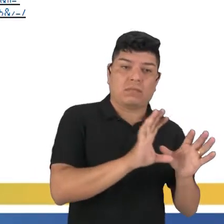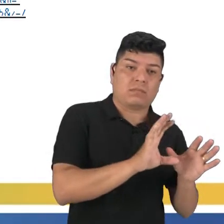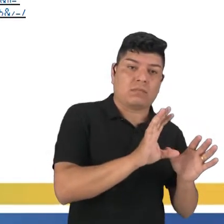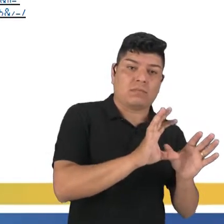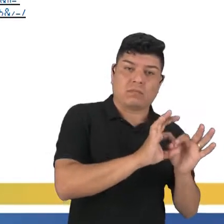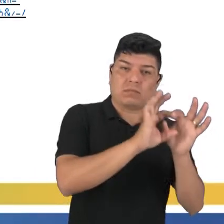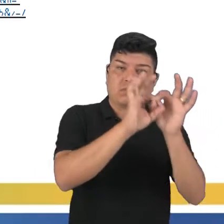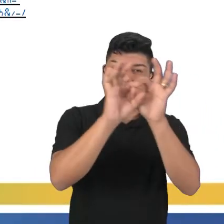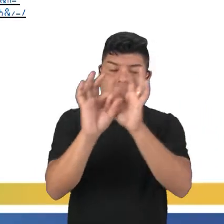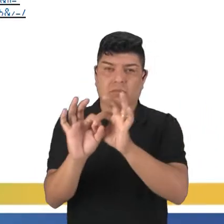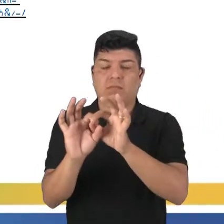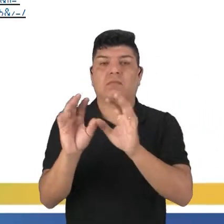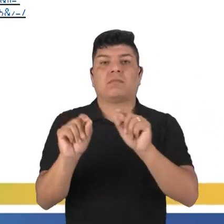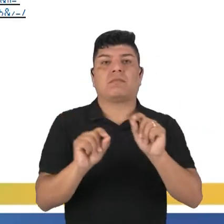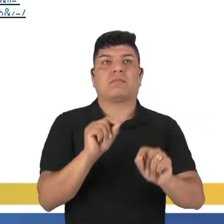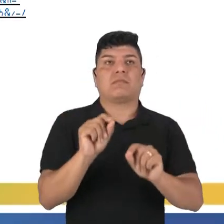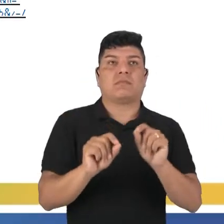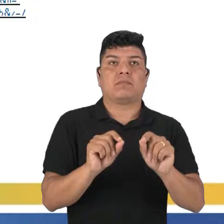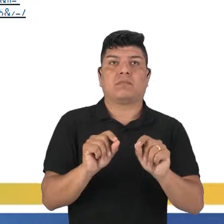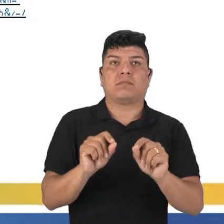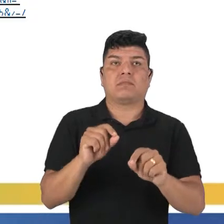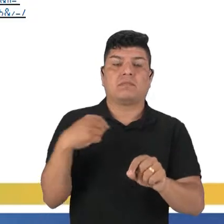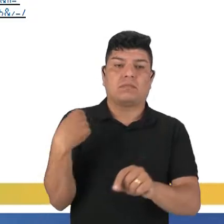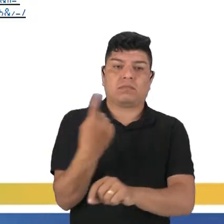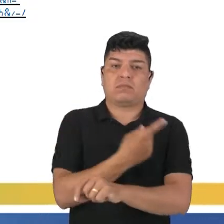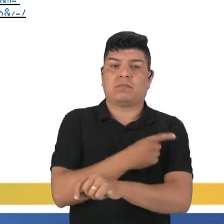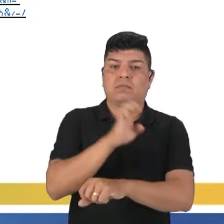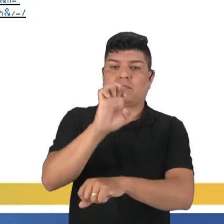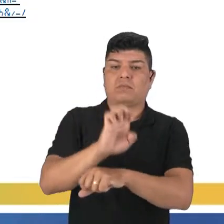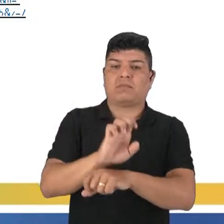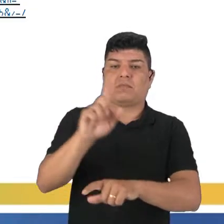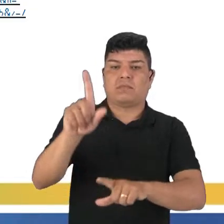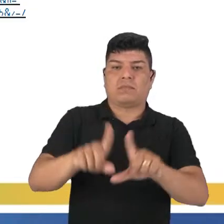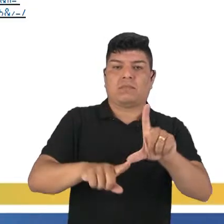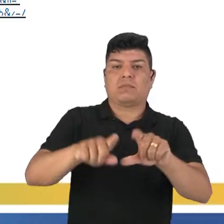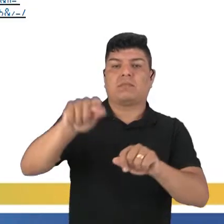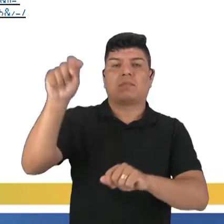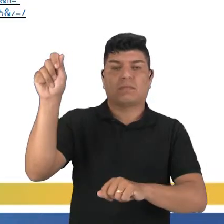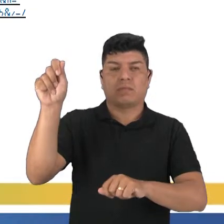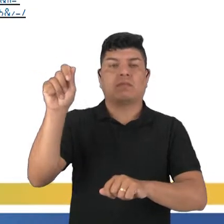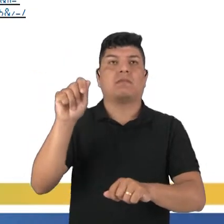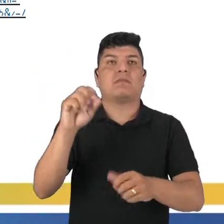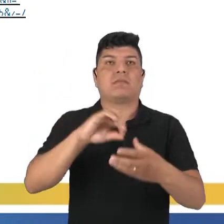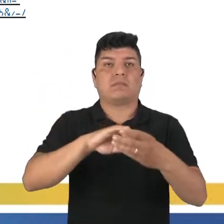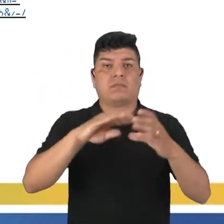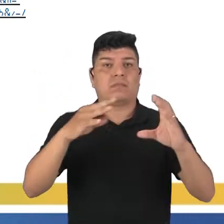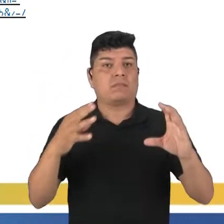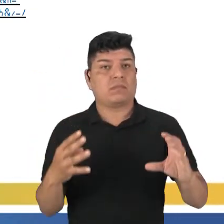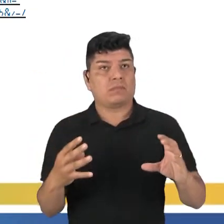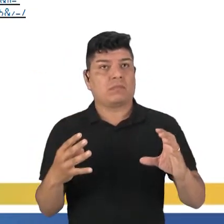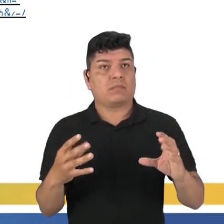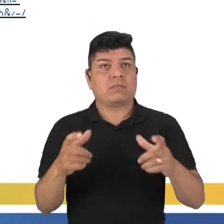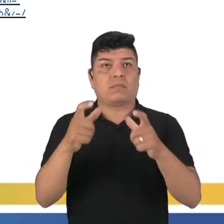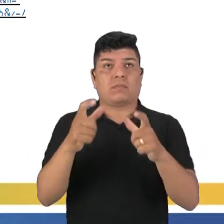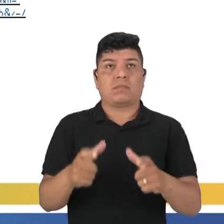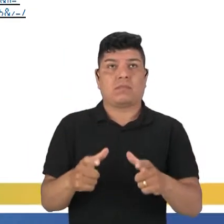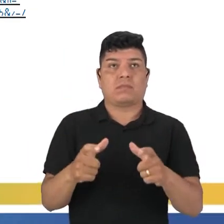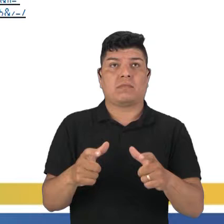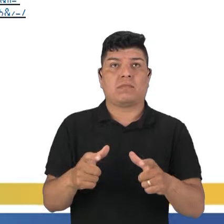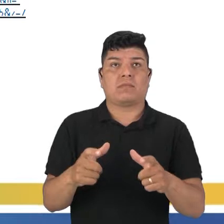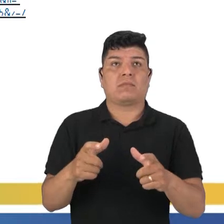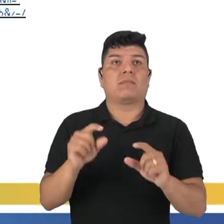pouco, fazer essa contextualização com o nosso estado do Acre. O estado do Acre se caracteriza territorialmente por